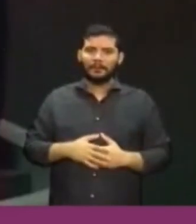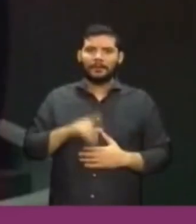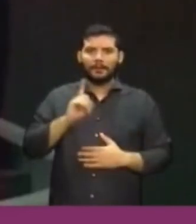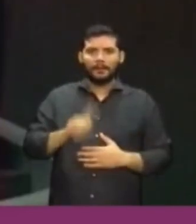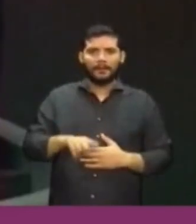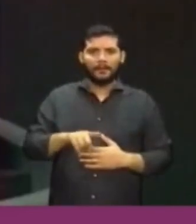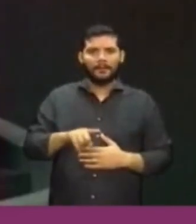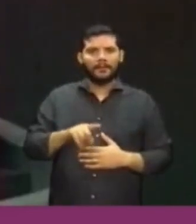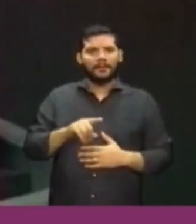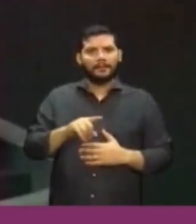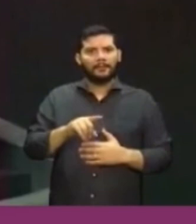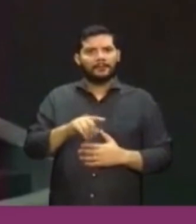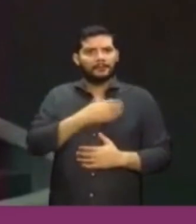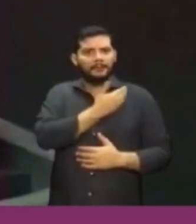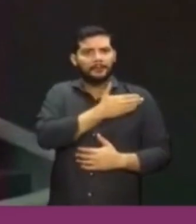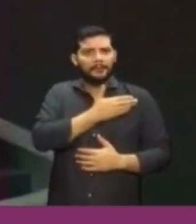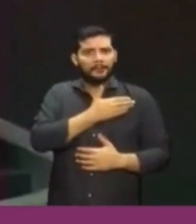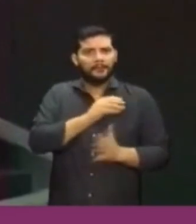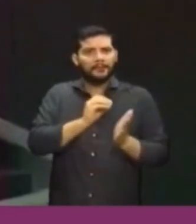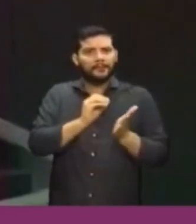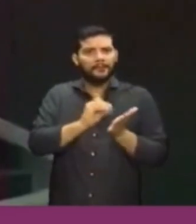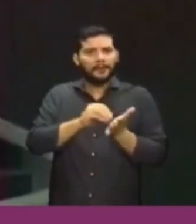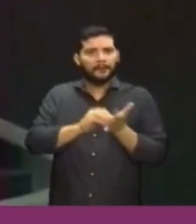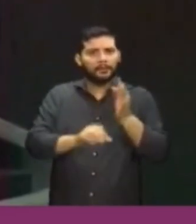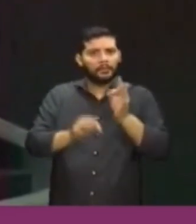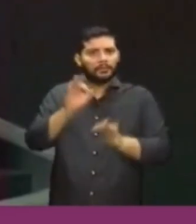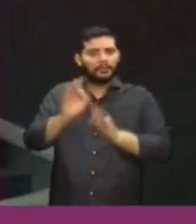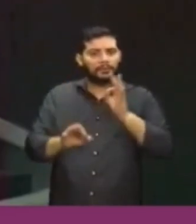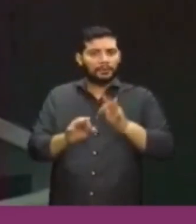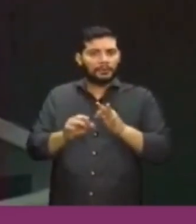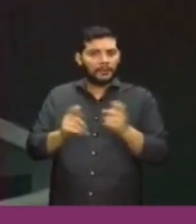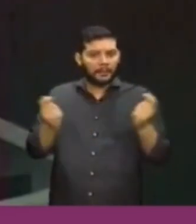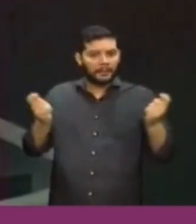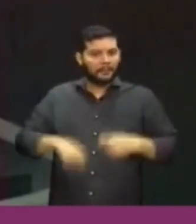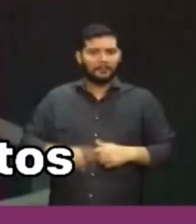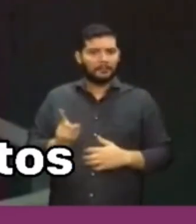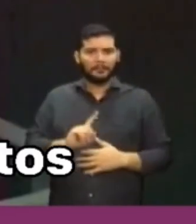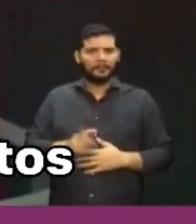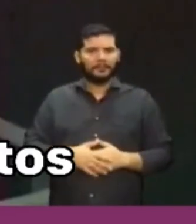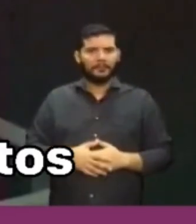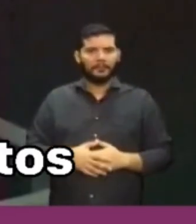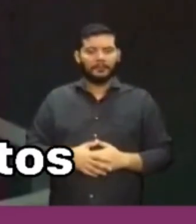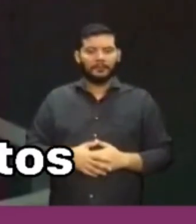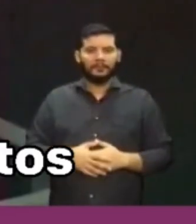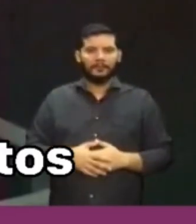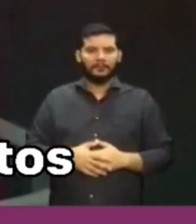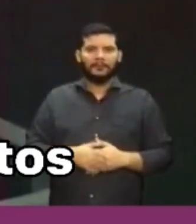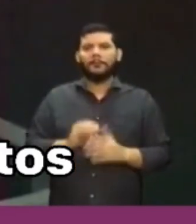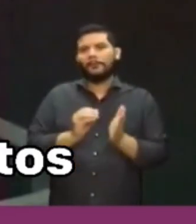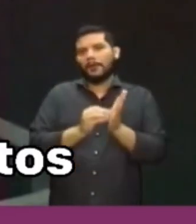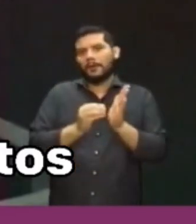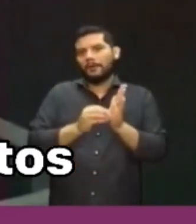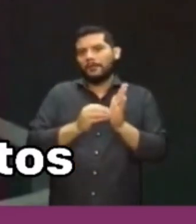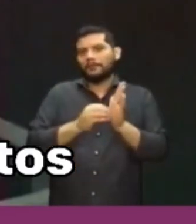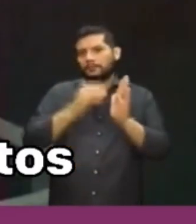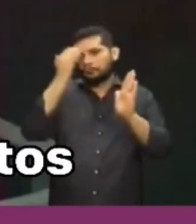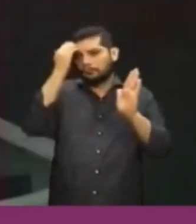injusta, incabível. Portanto, que viola princípios básicos de direitos humanos.